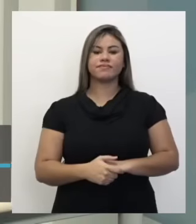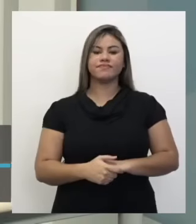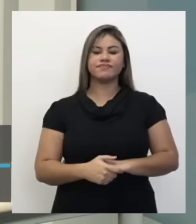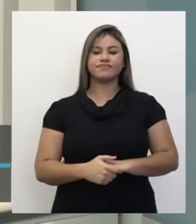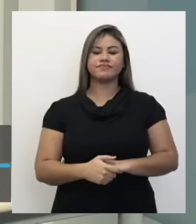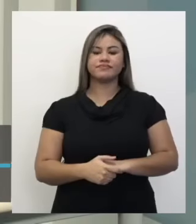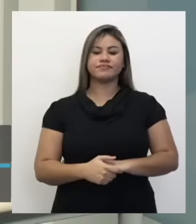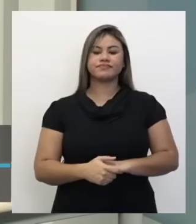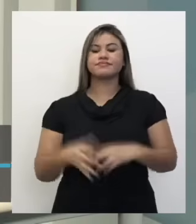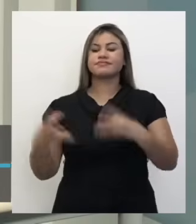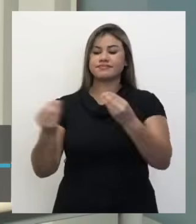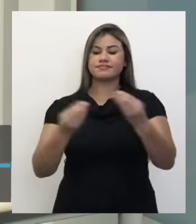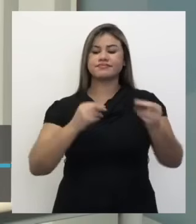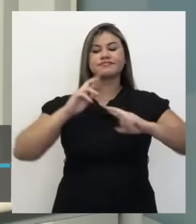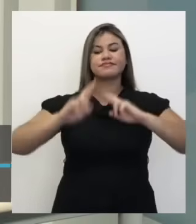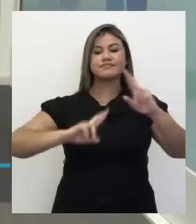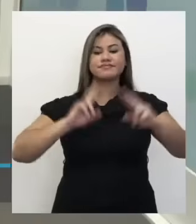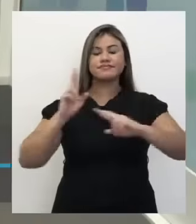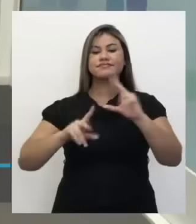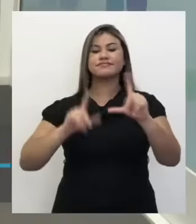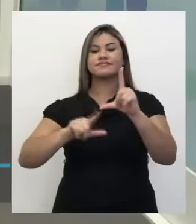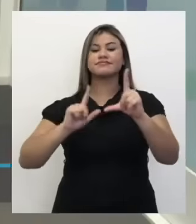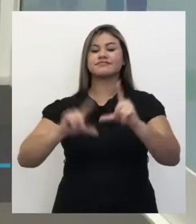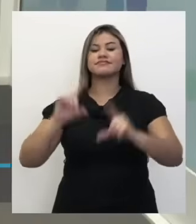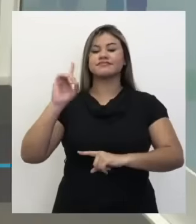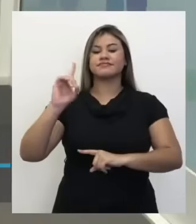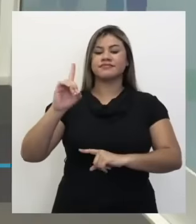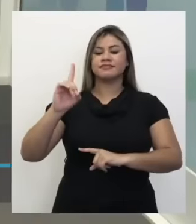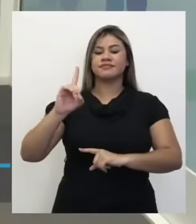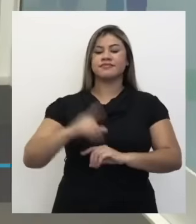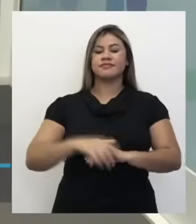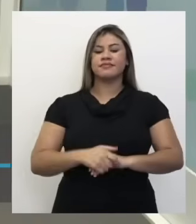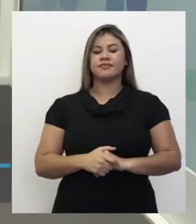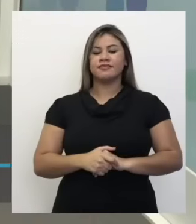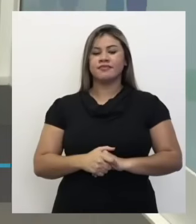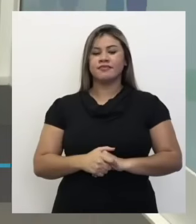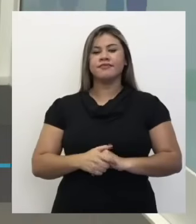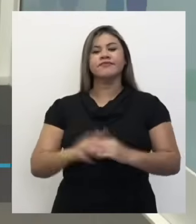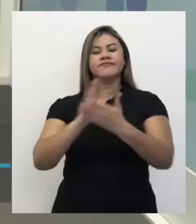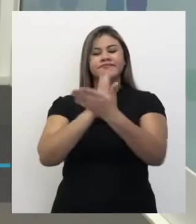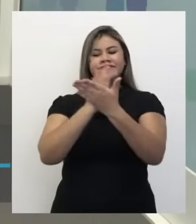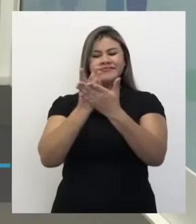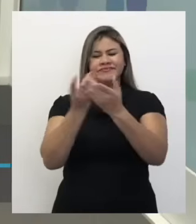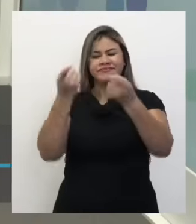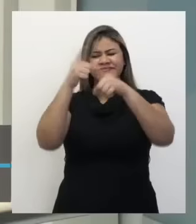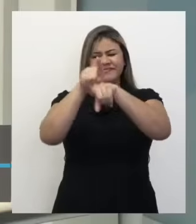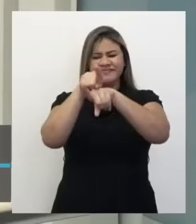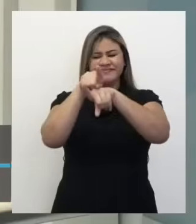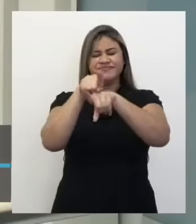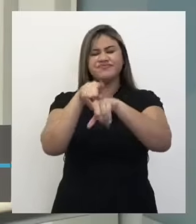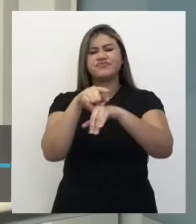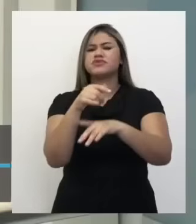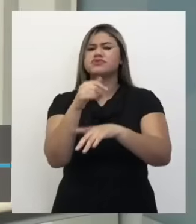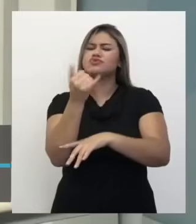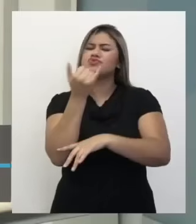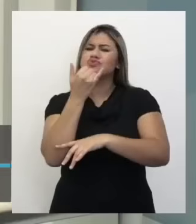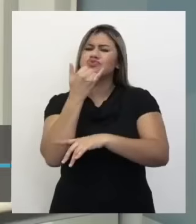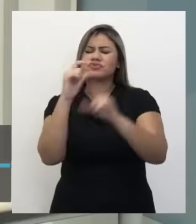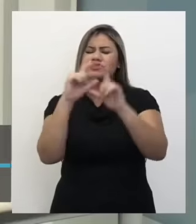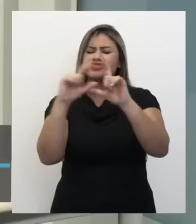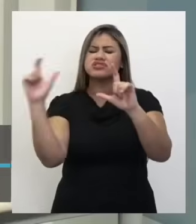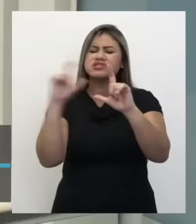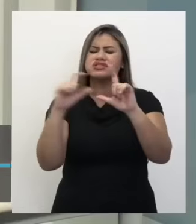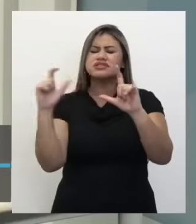A maioria colocou letra D, Dani. Ok, então vamos... E alguns colocaram do invertido, né? Isso, eu não entendi essa tirinha. O que tem